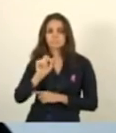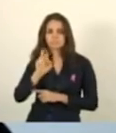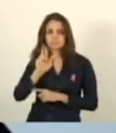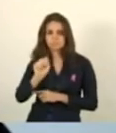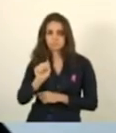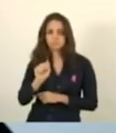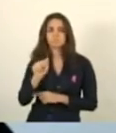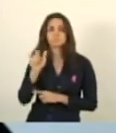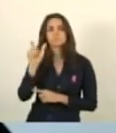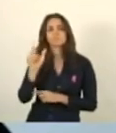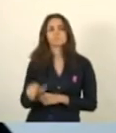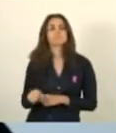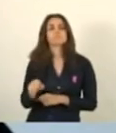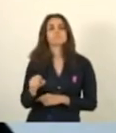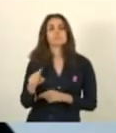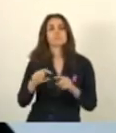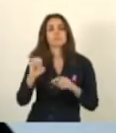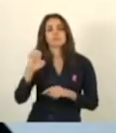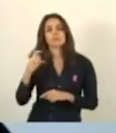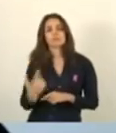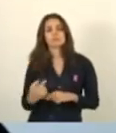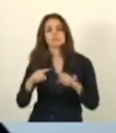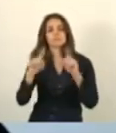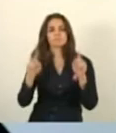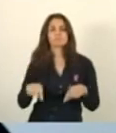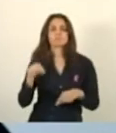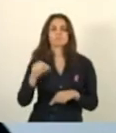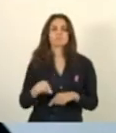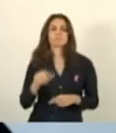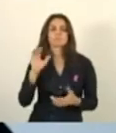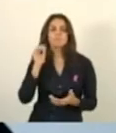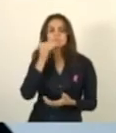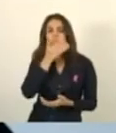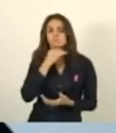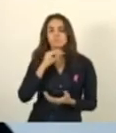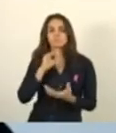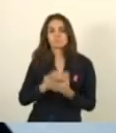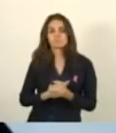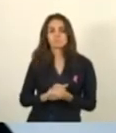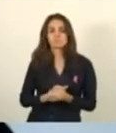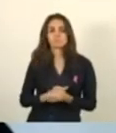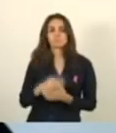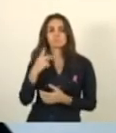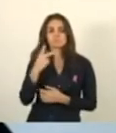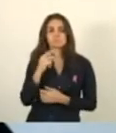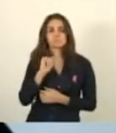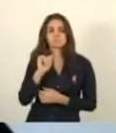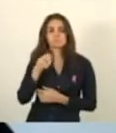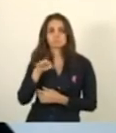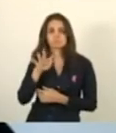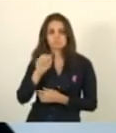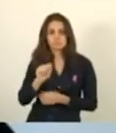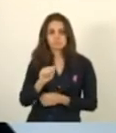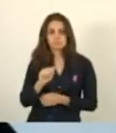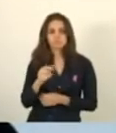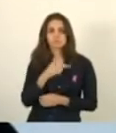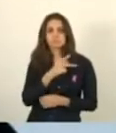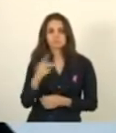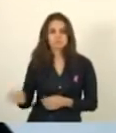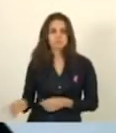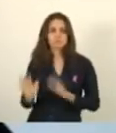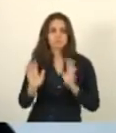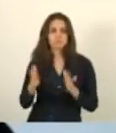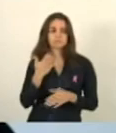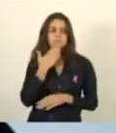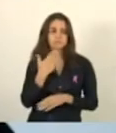Magnol Pimenta, ex-servidora dessa casa, esposa de nosso querido amigo Pimenta, que foi presidente da ação. Não sei se já